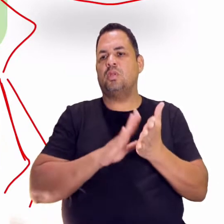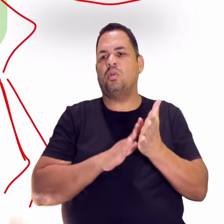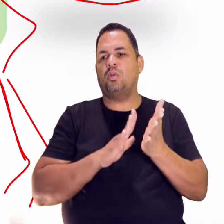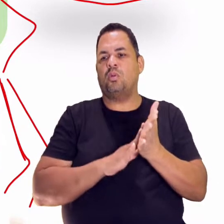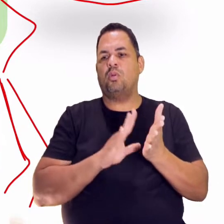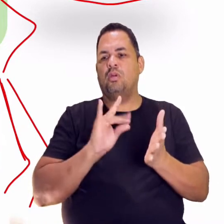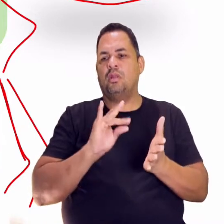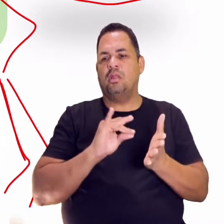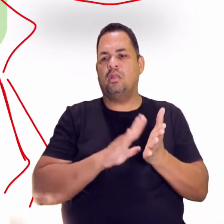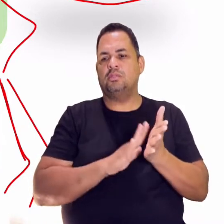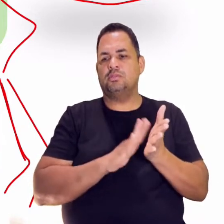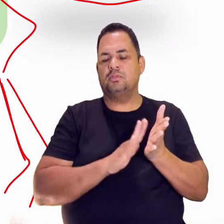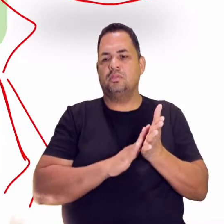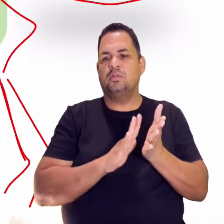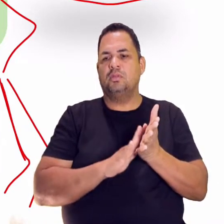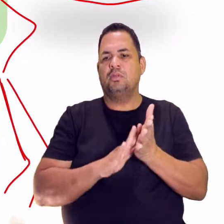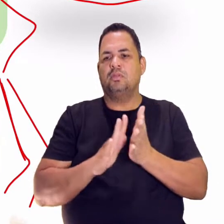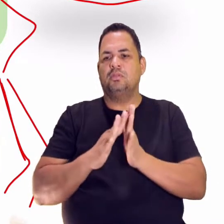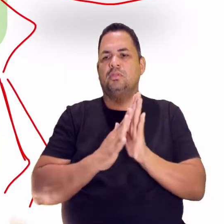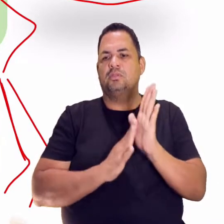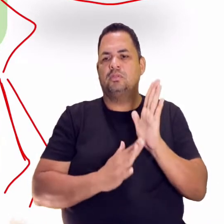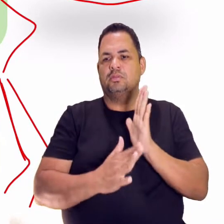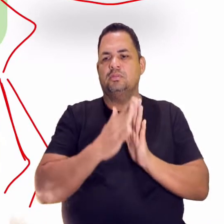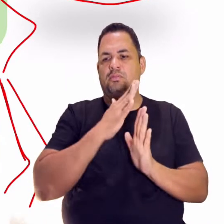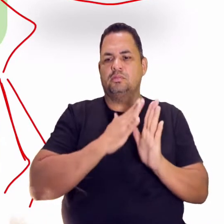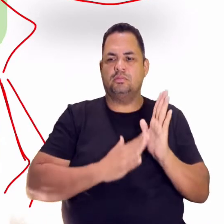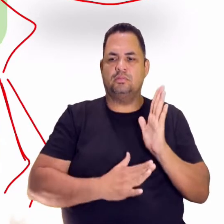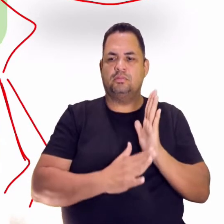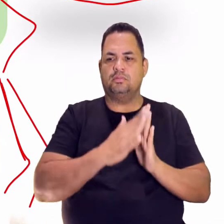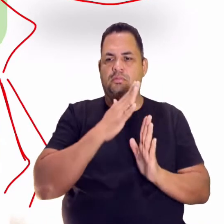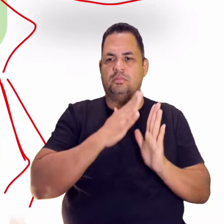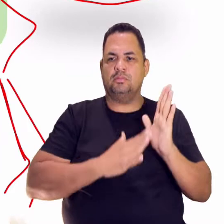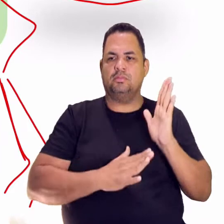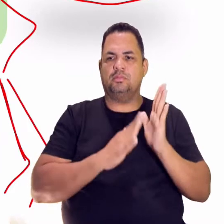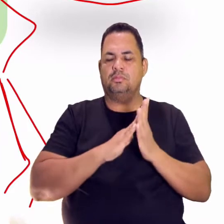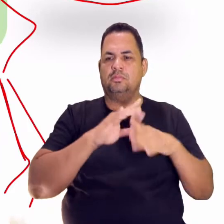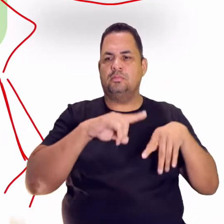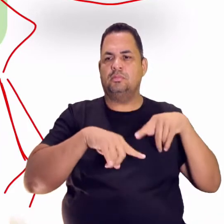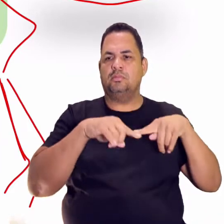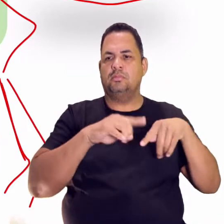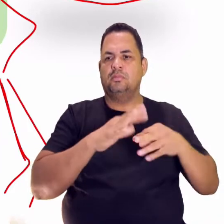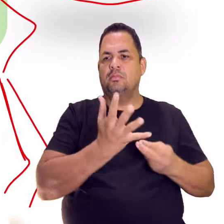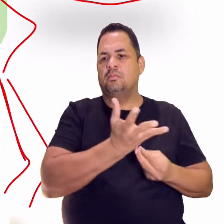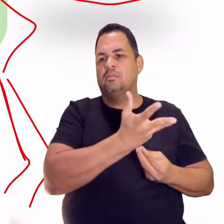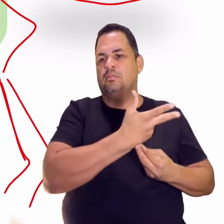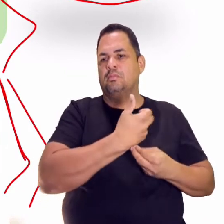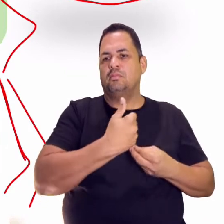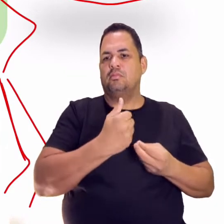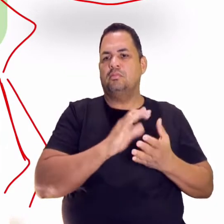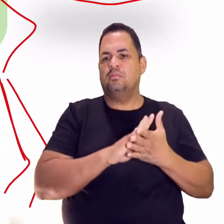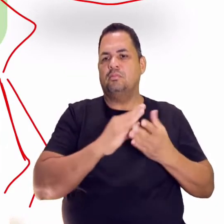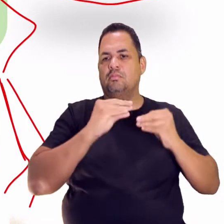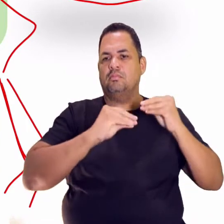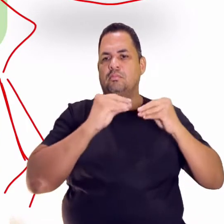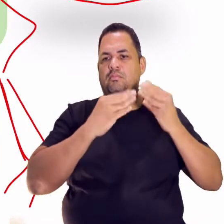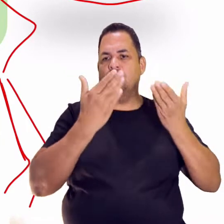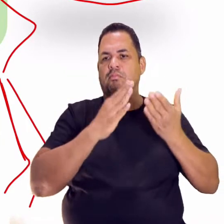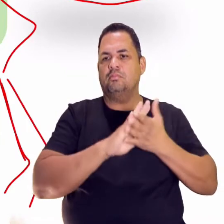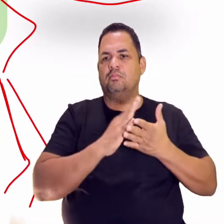aí de vários artefatos artísticos, plásticos